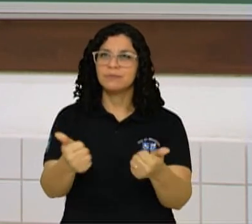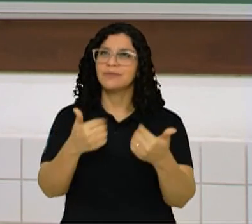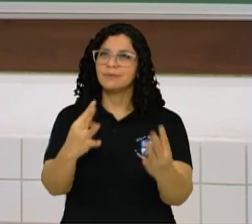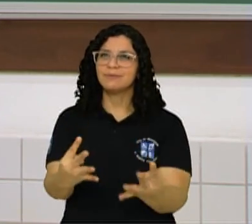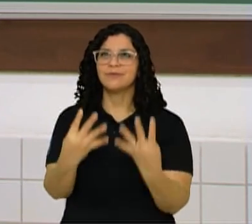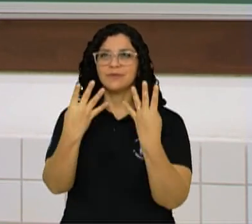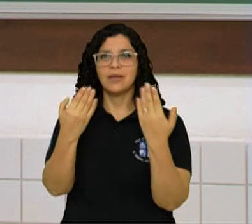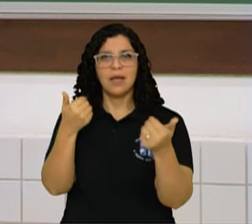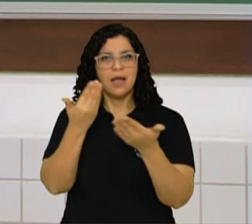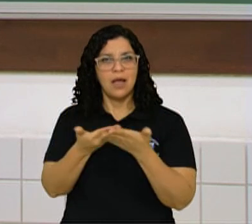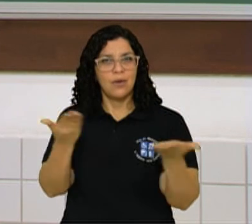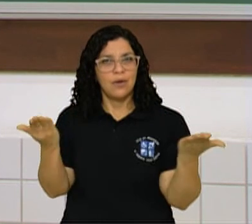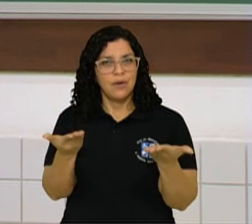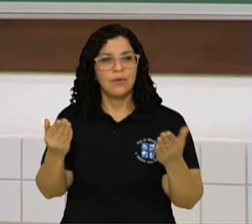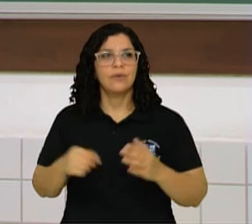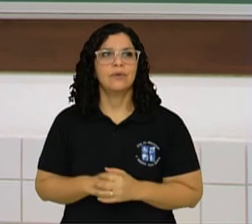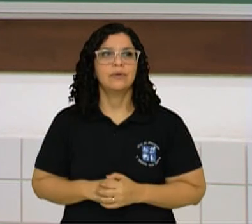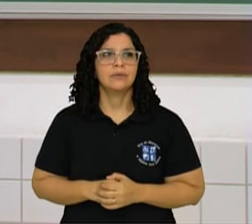acompanhar a aula até aqui.